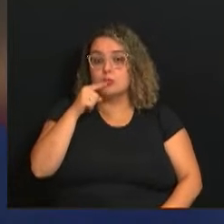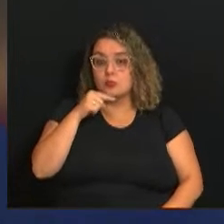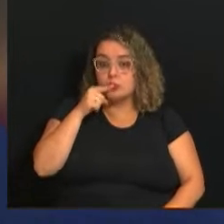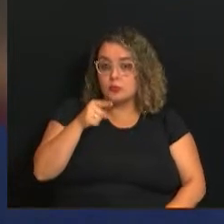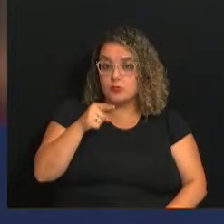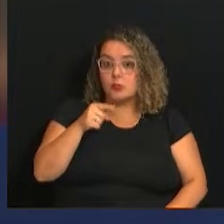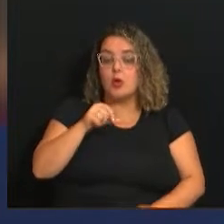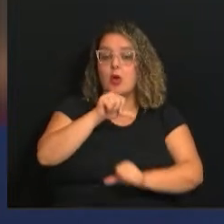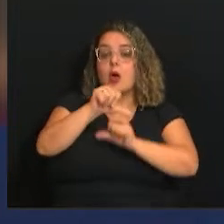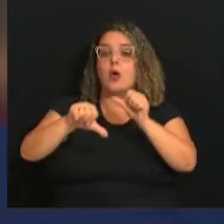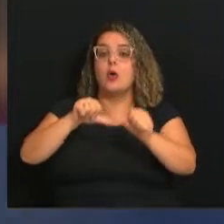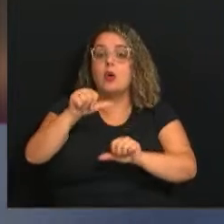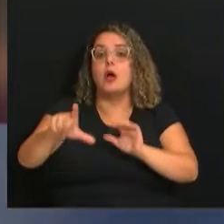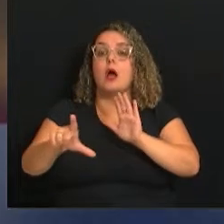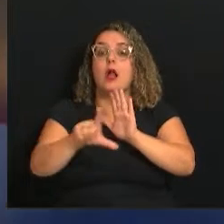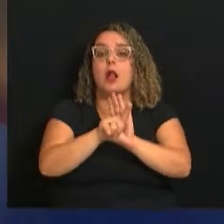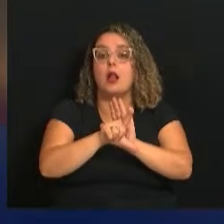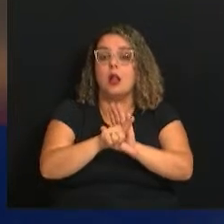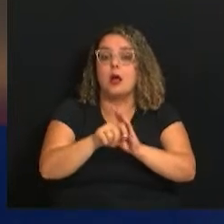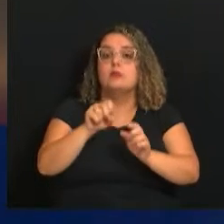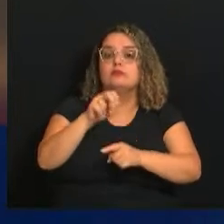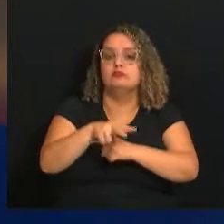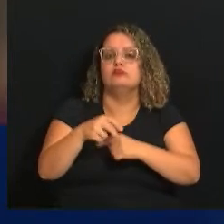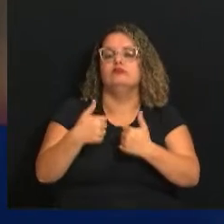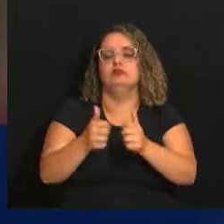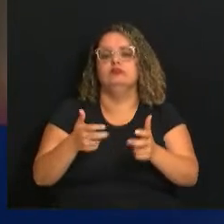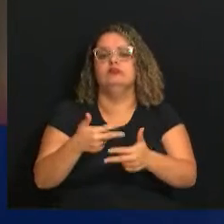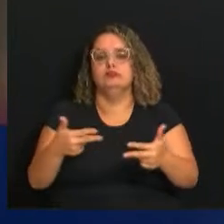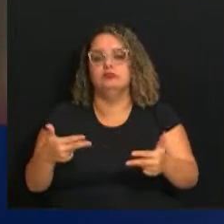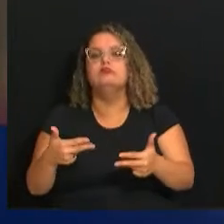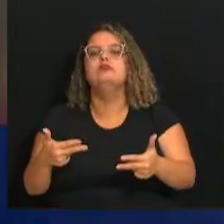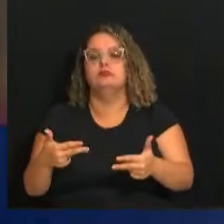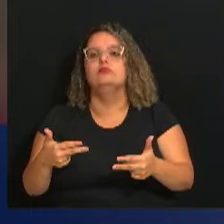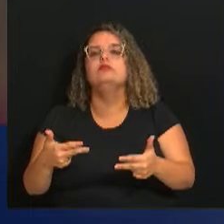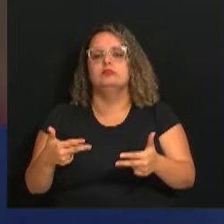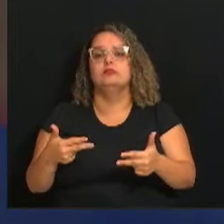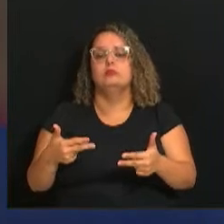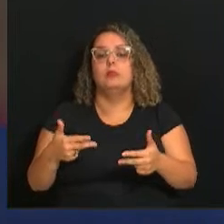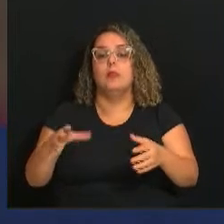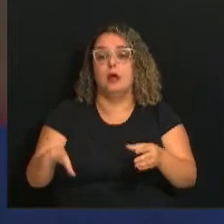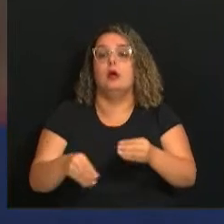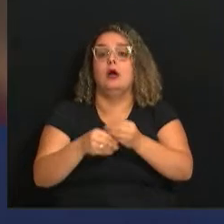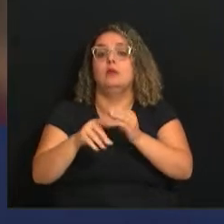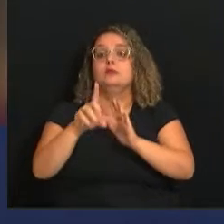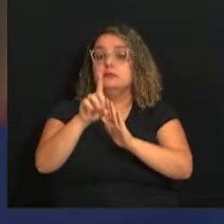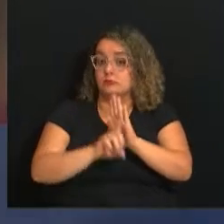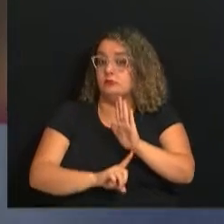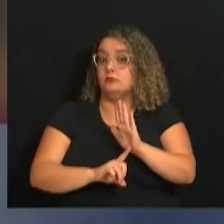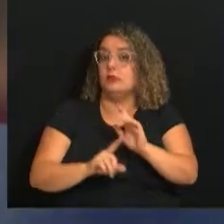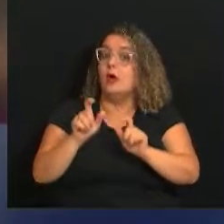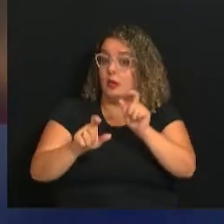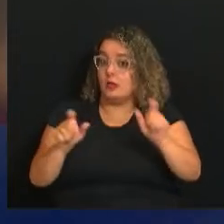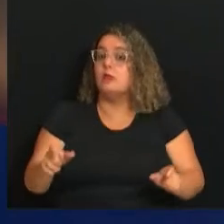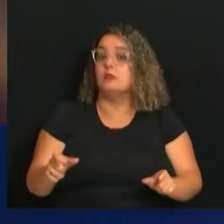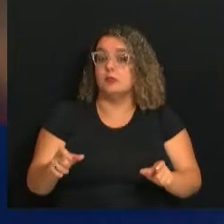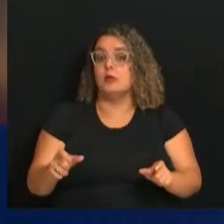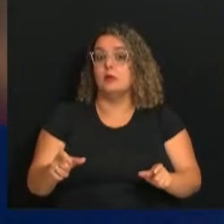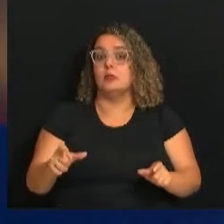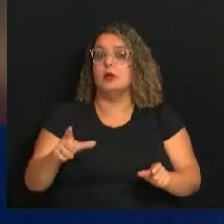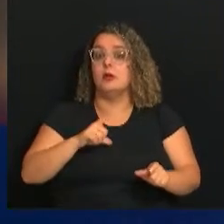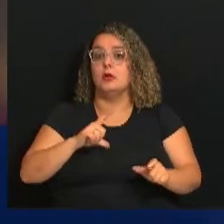altera a lei de reserva de assentos no transporte público para acrescentar o direito às pessoas que têm transtorno